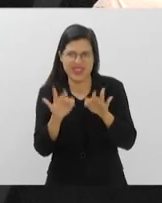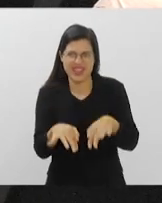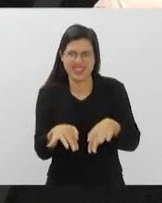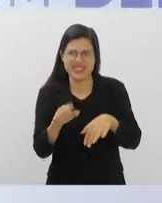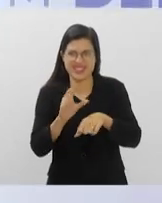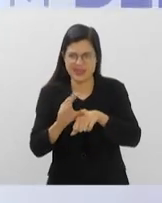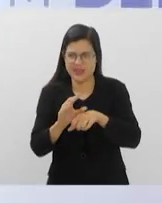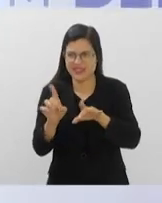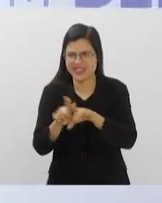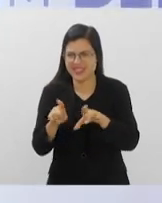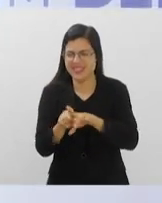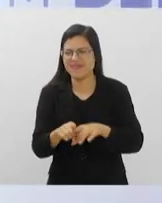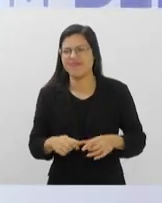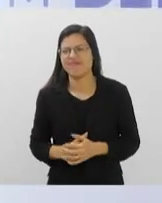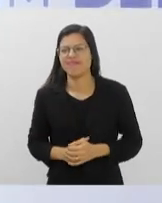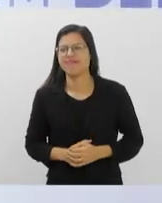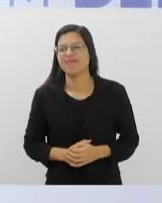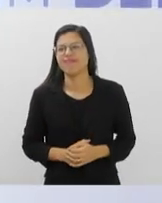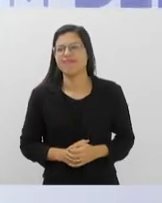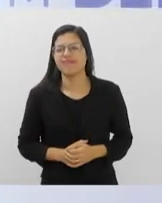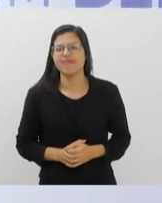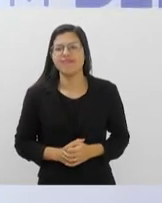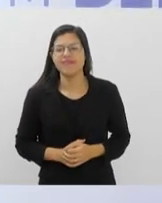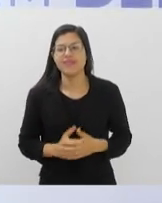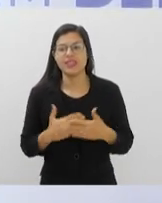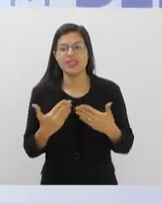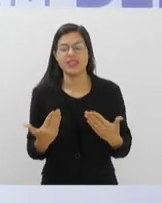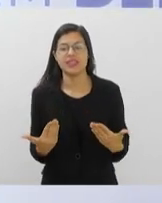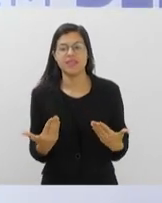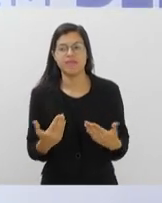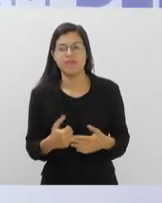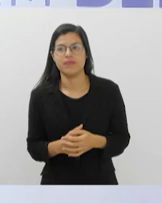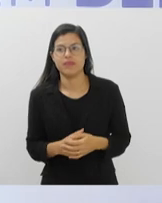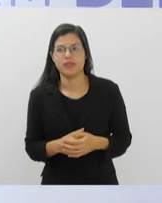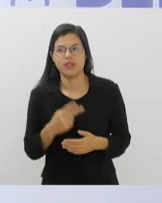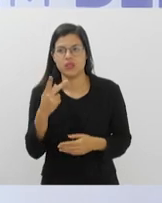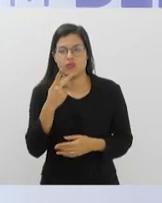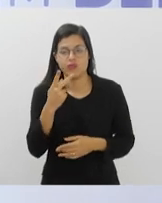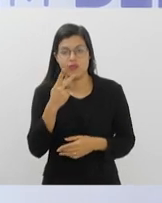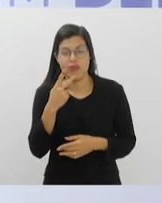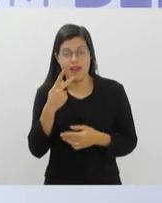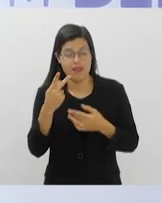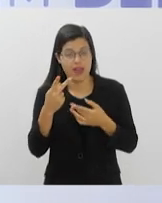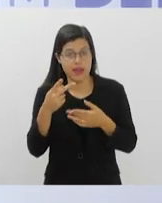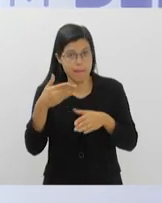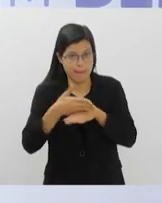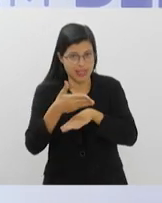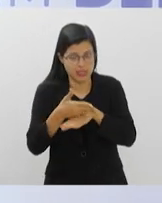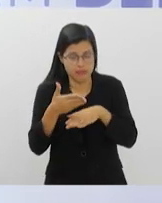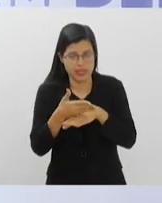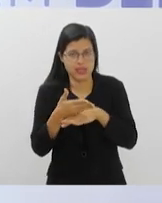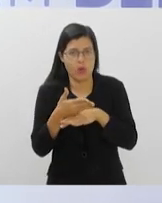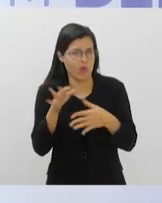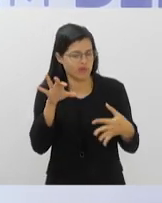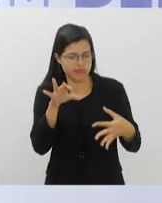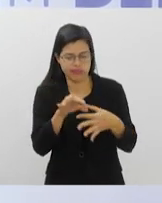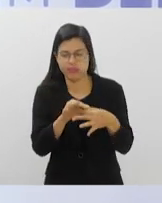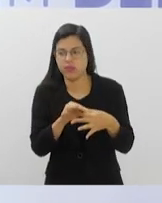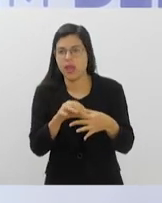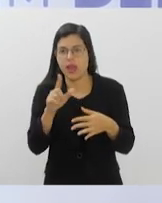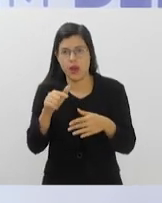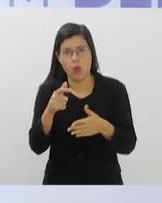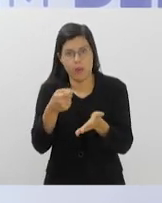Sérgio Mas vamos lá então assim eh quando a gente fala em coparticipação eh é o dever do Estado